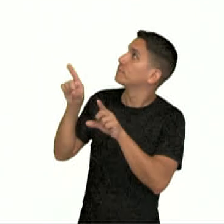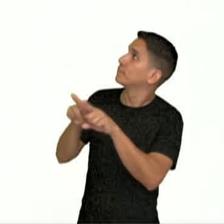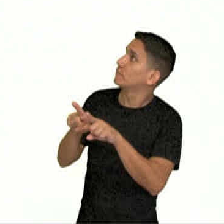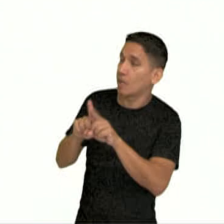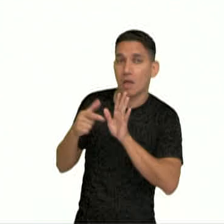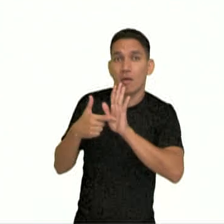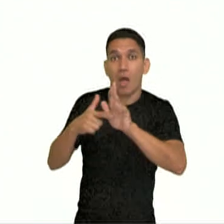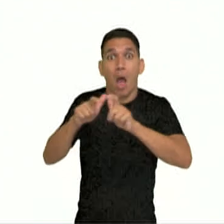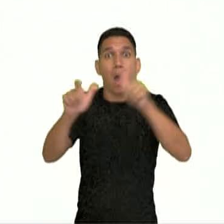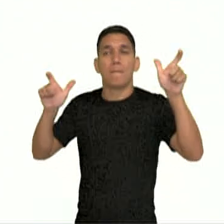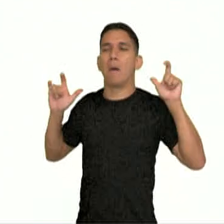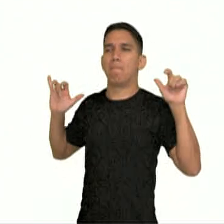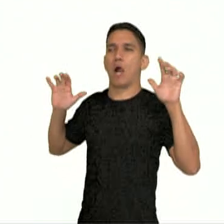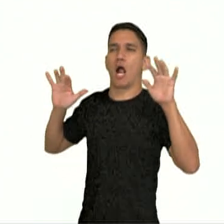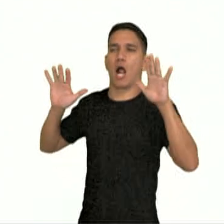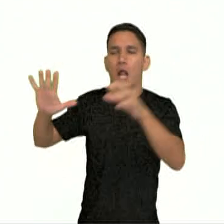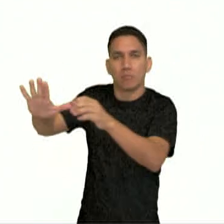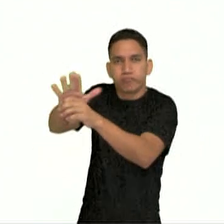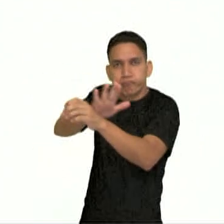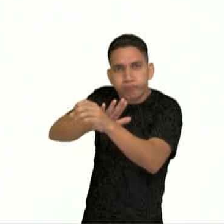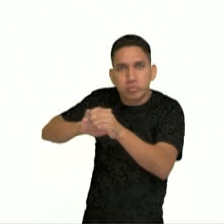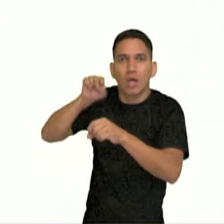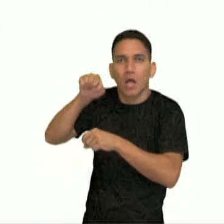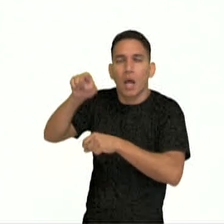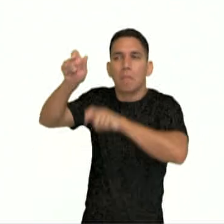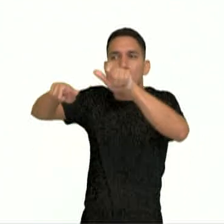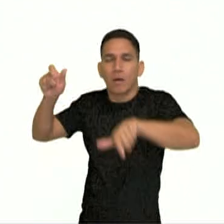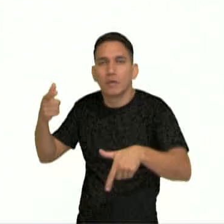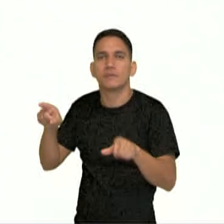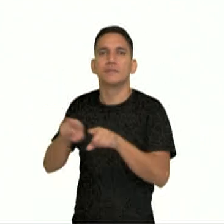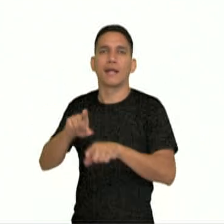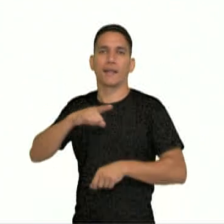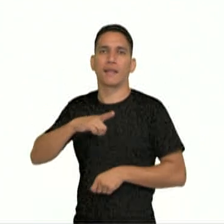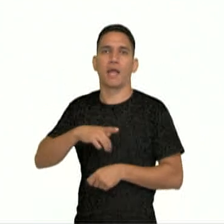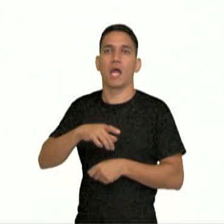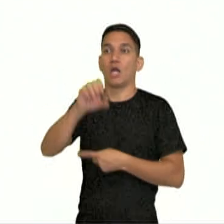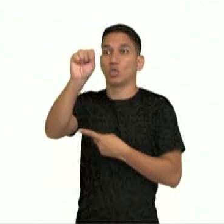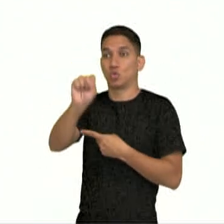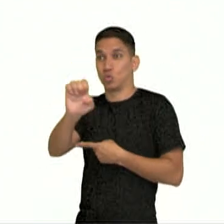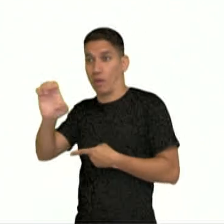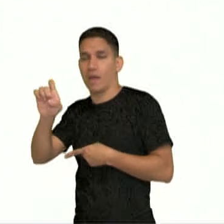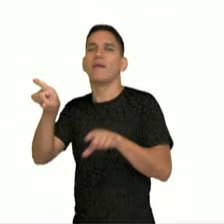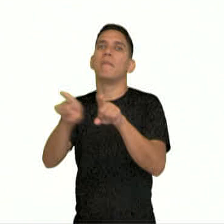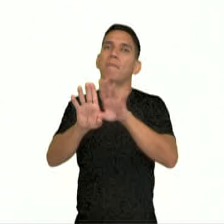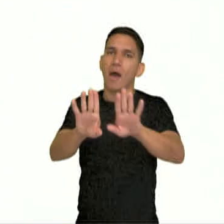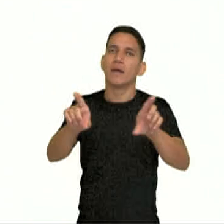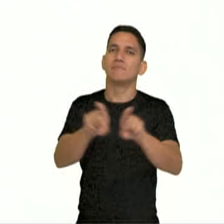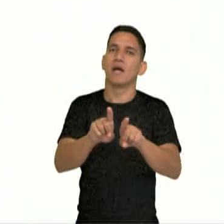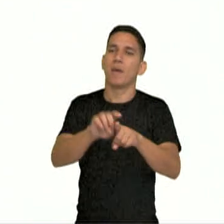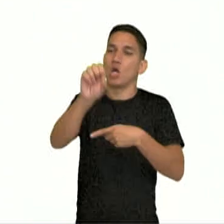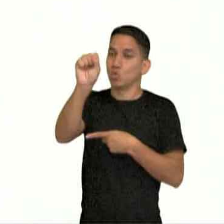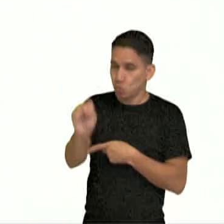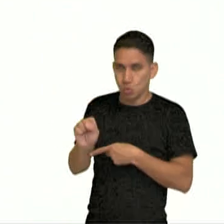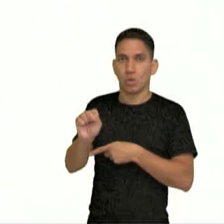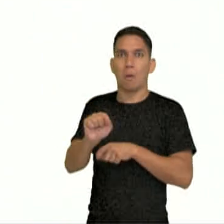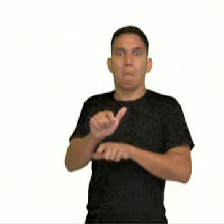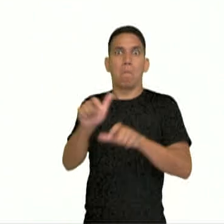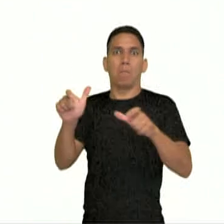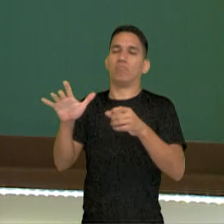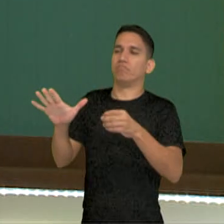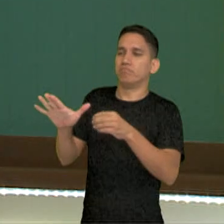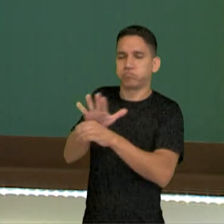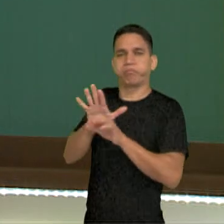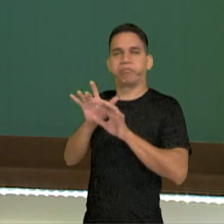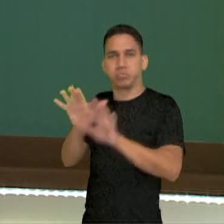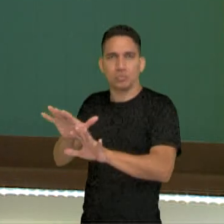as maiores concentrações aqui, né? Entre o sudeste principalmente, mas o sul também tem uma elevada concentração ali de